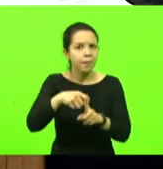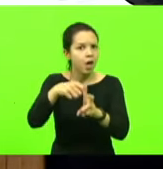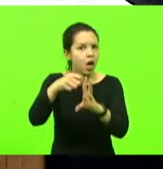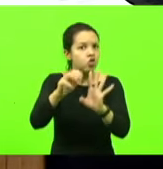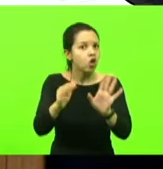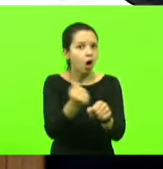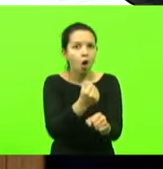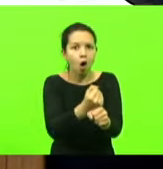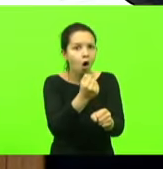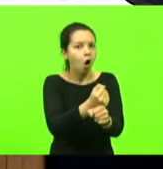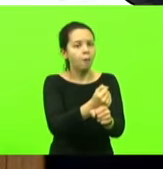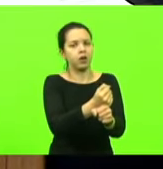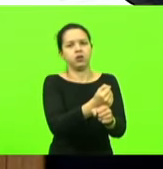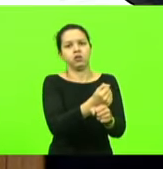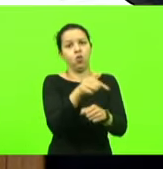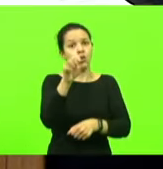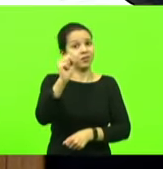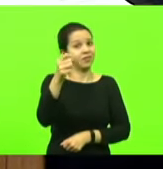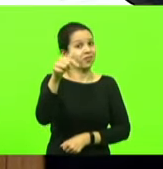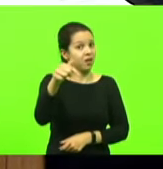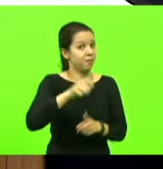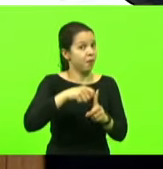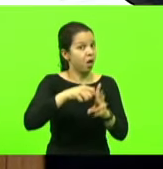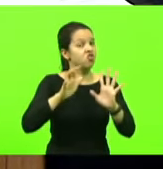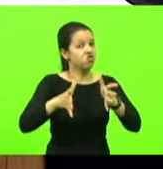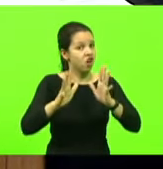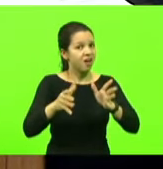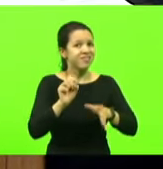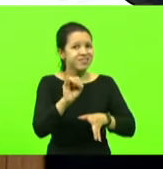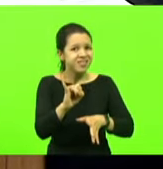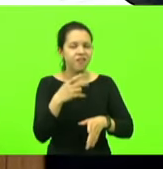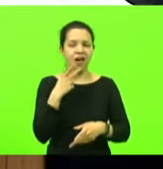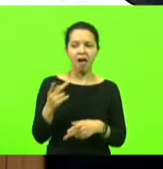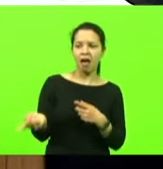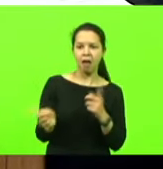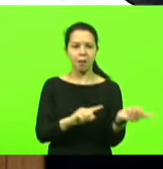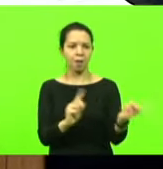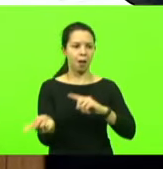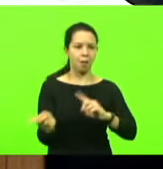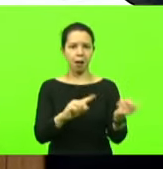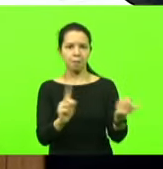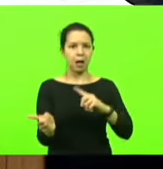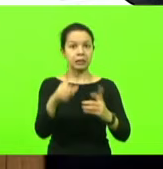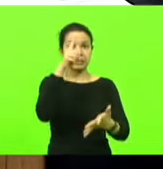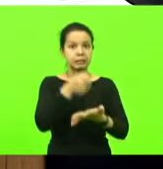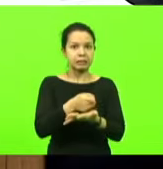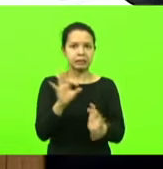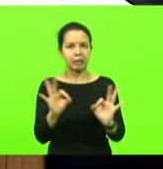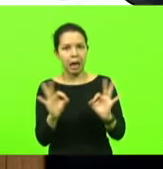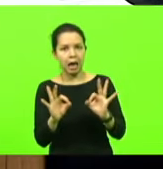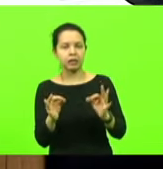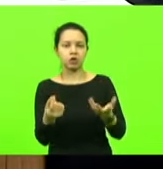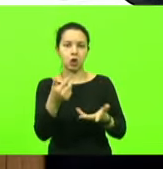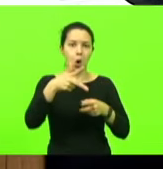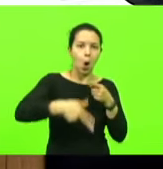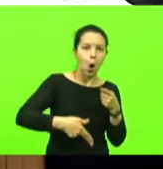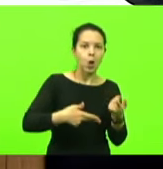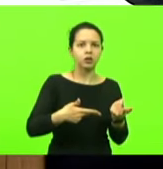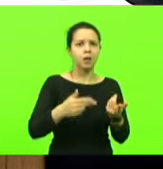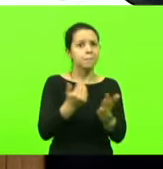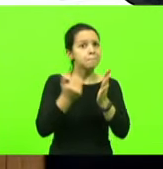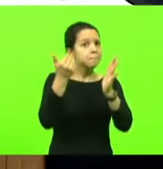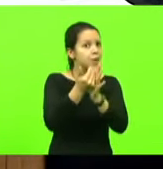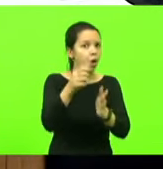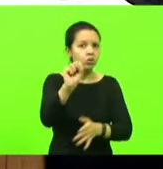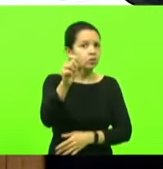BR-280, 87 meses em obras. E se nós ficarmos nesse vai e vem, não define, corta o orçamento, nós vamos ficar mais 87 meses